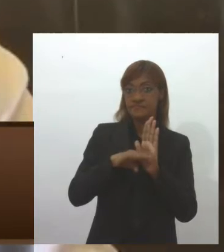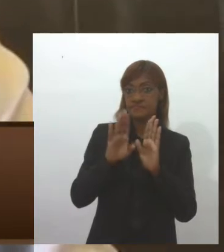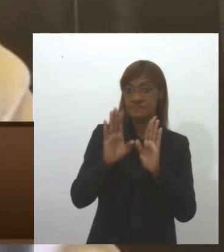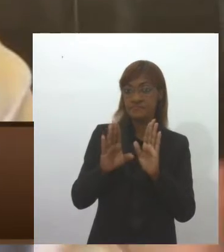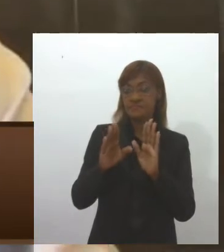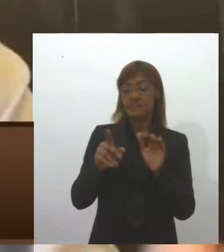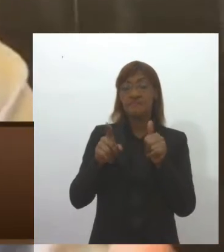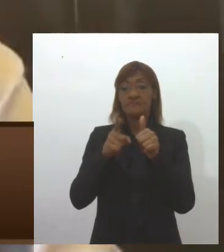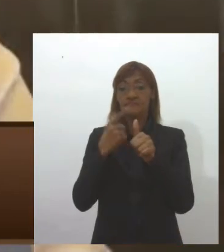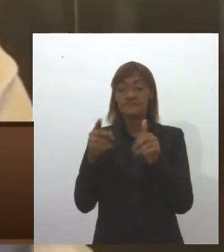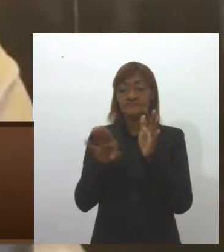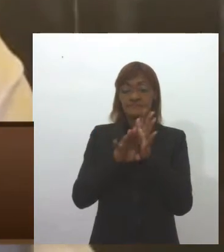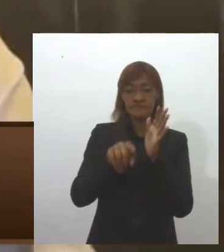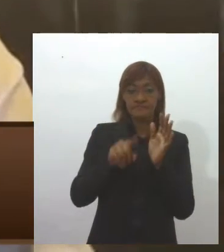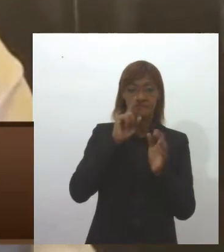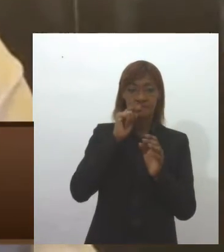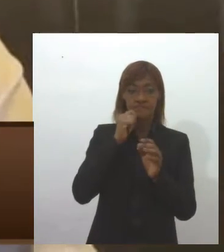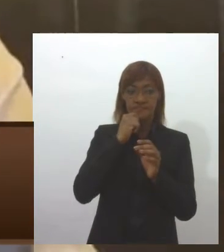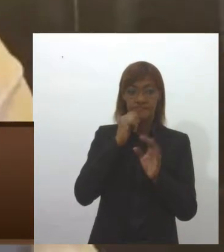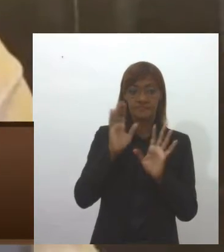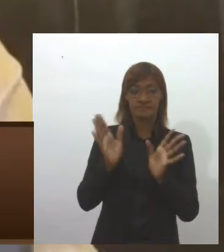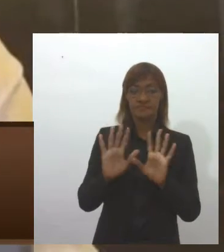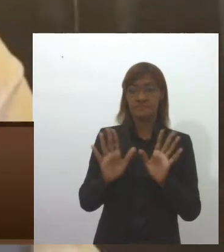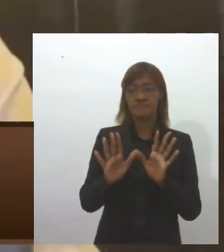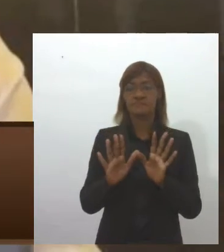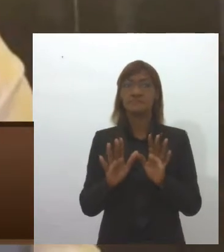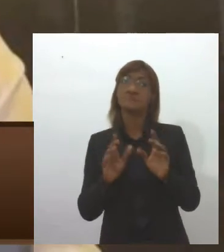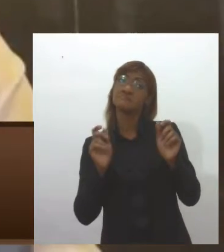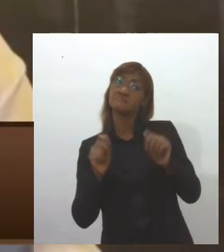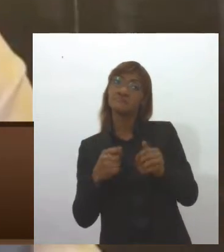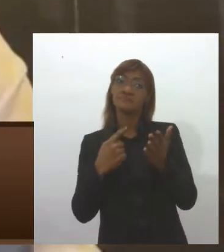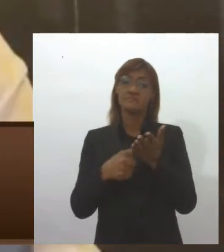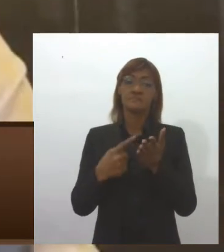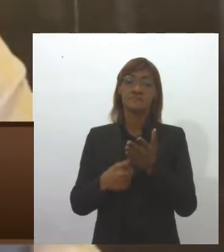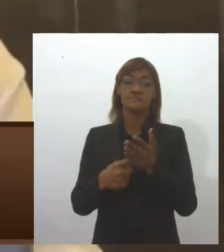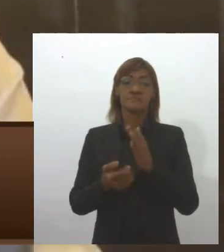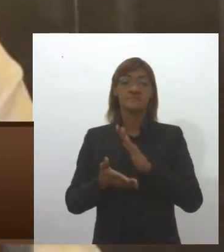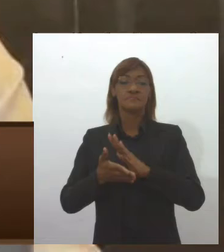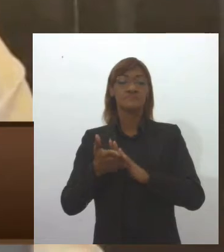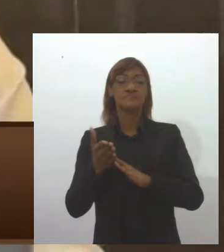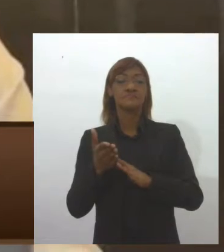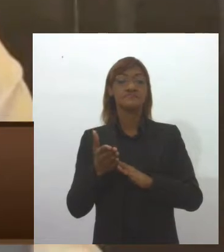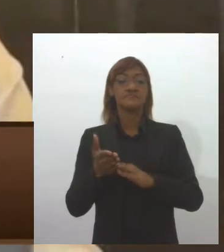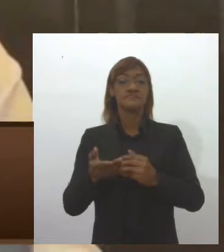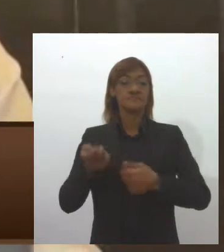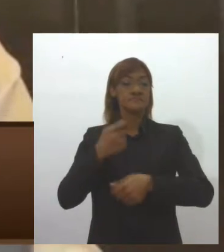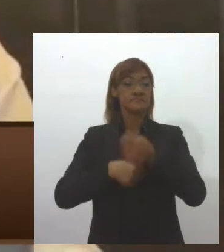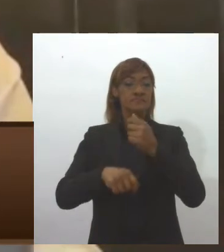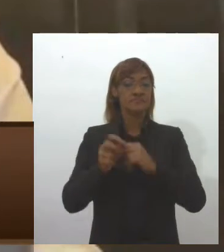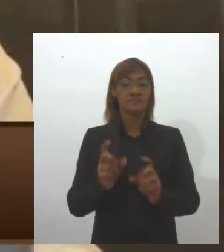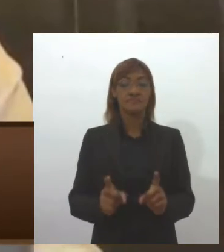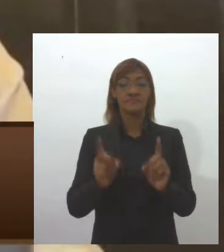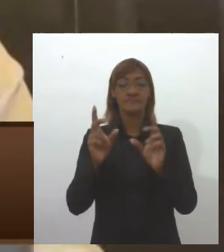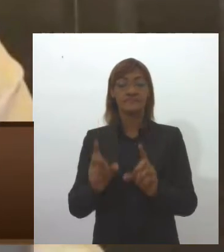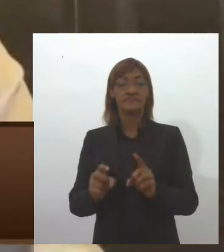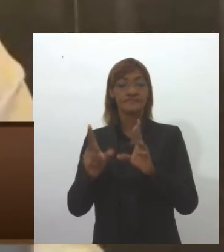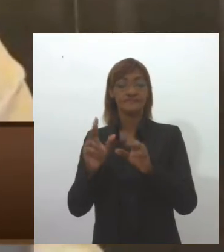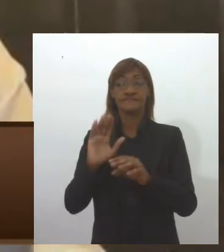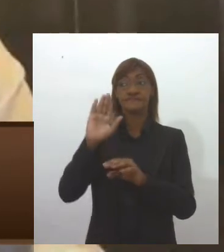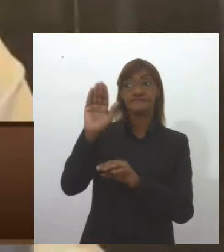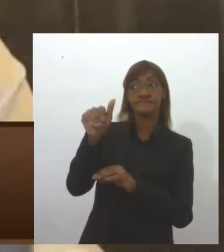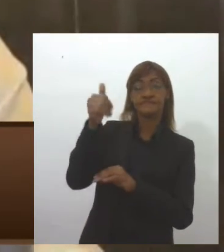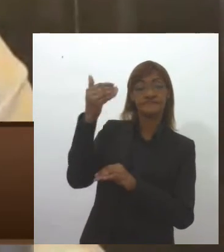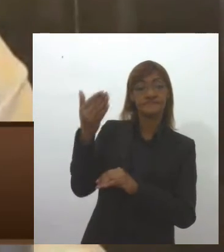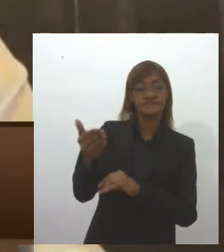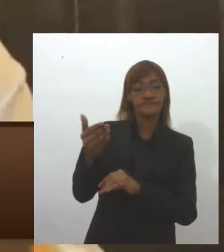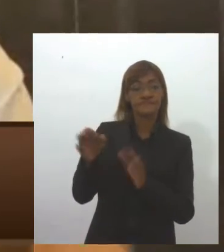Aracaju. Eu não vendo o meu hotel. Quando eu faço uma viagem de negócio, quando nossos comerciais, eles vão vender os hotéis da gente lá fora, eles não